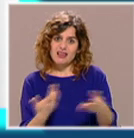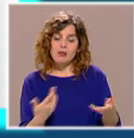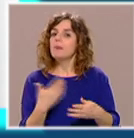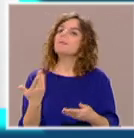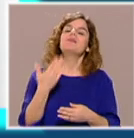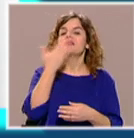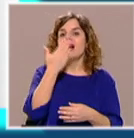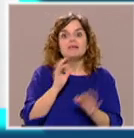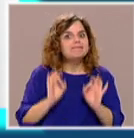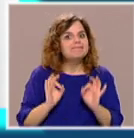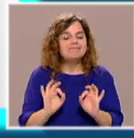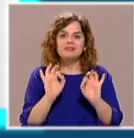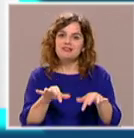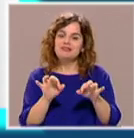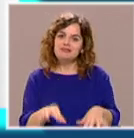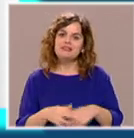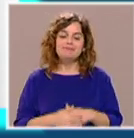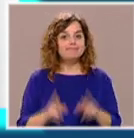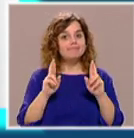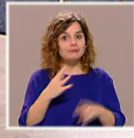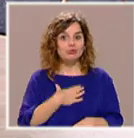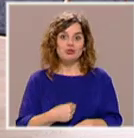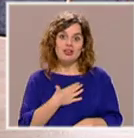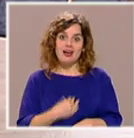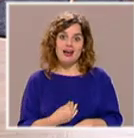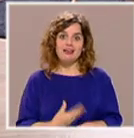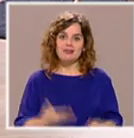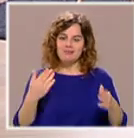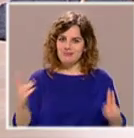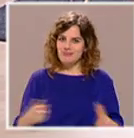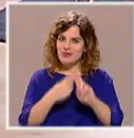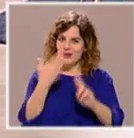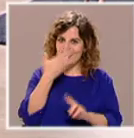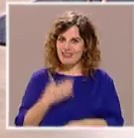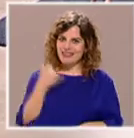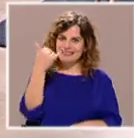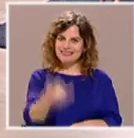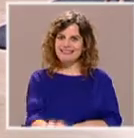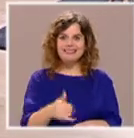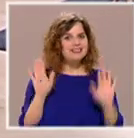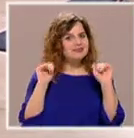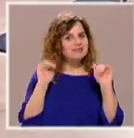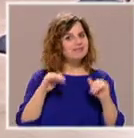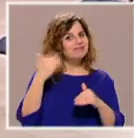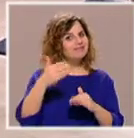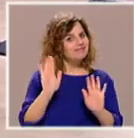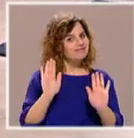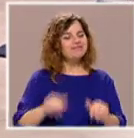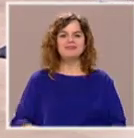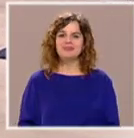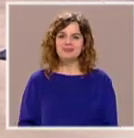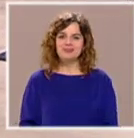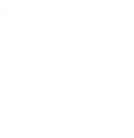está mesmo a terminar. Esperamos que tenham gostado e cá nos vemos na próxima aula. Adeus, até à próxima aula.